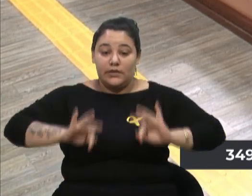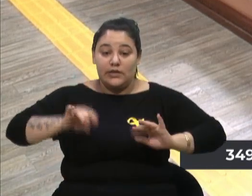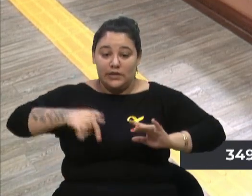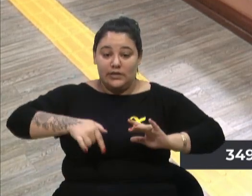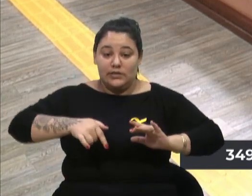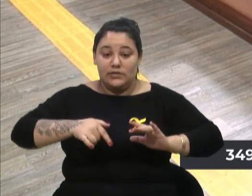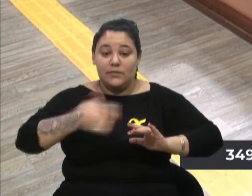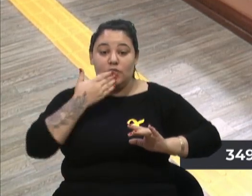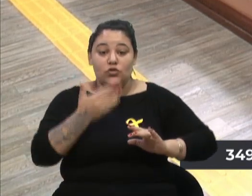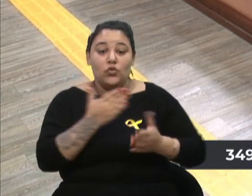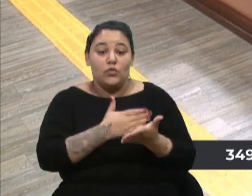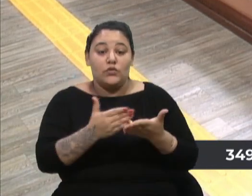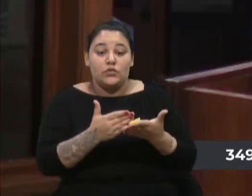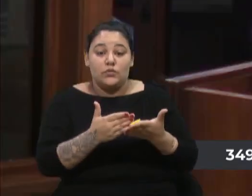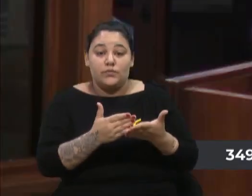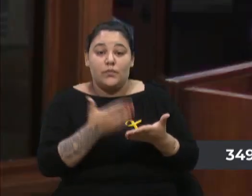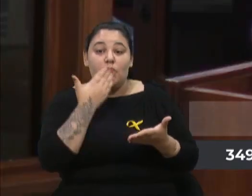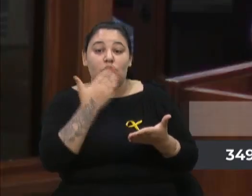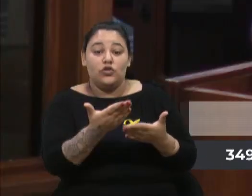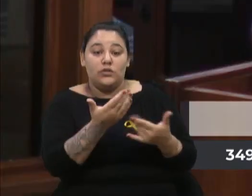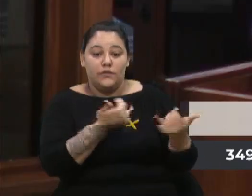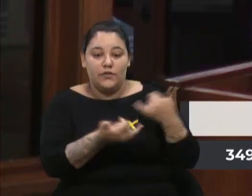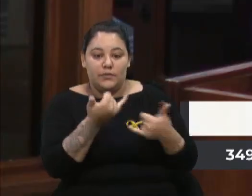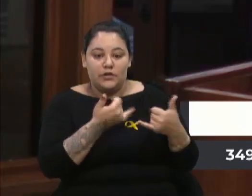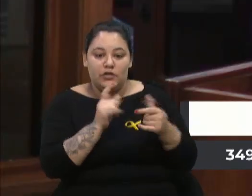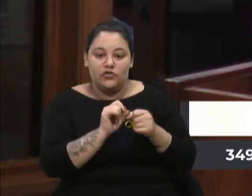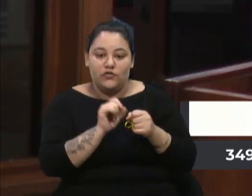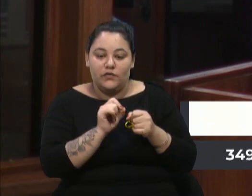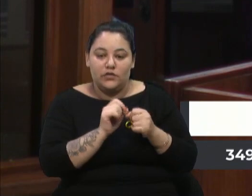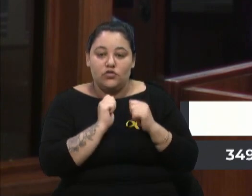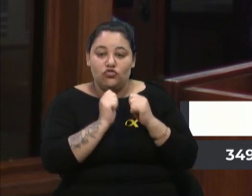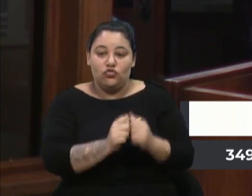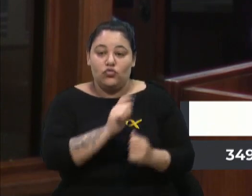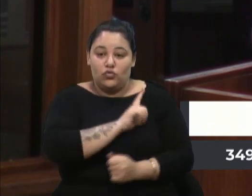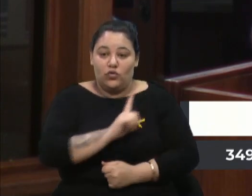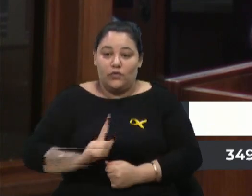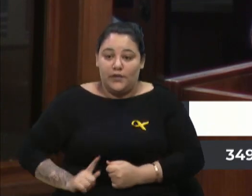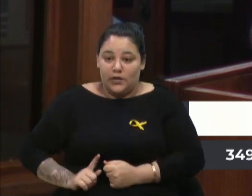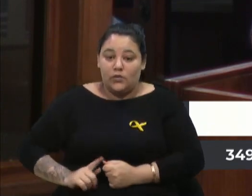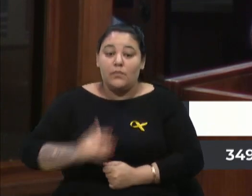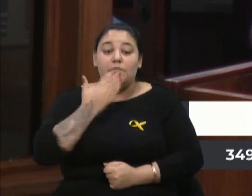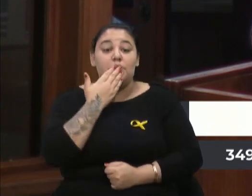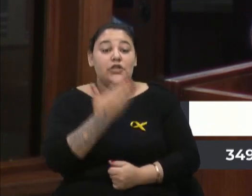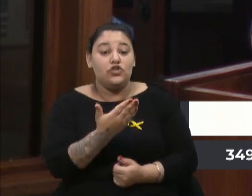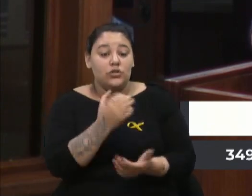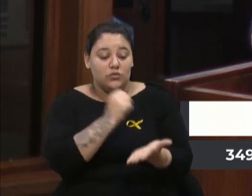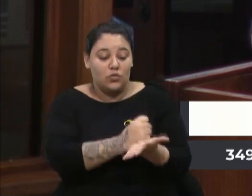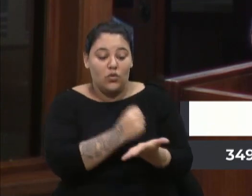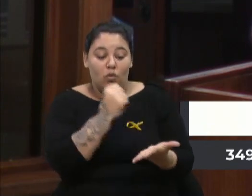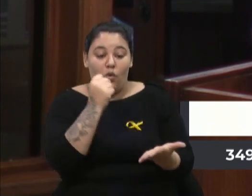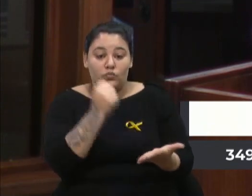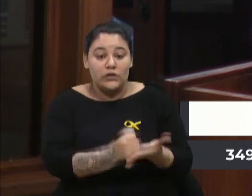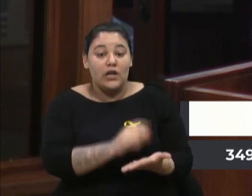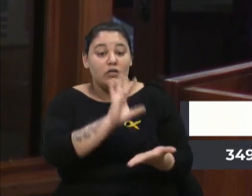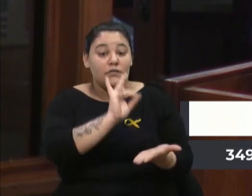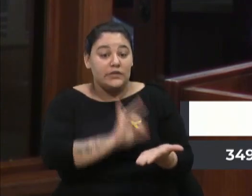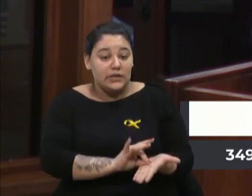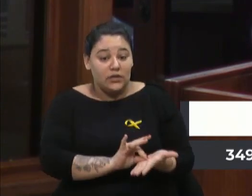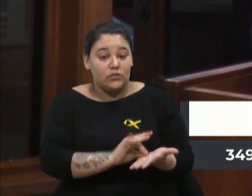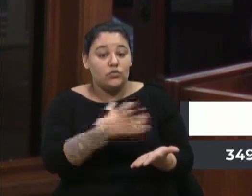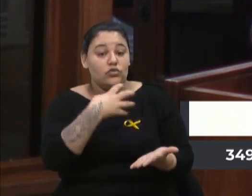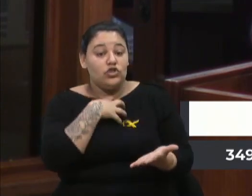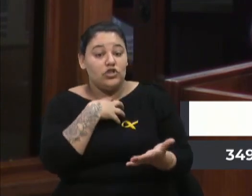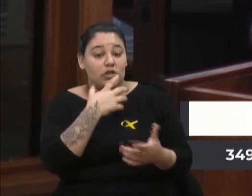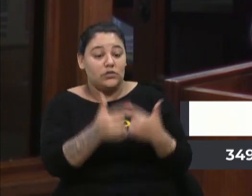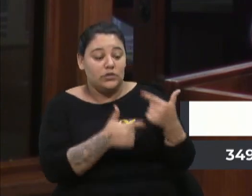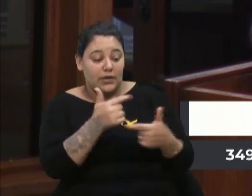um pedido de informações que fizemos junto ao governo municipal, pedindo os contratos vigentes, pedindo a forma de atuação,